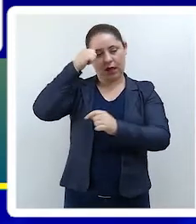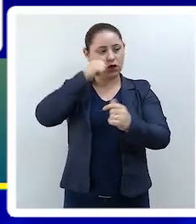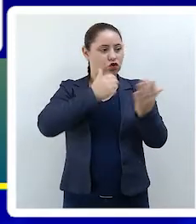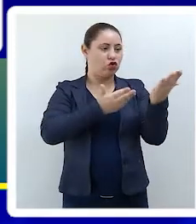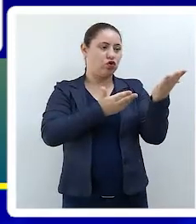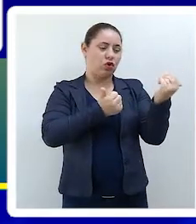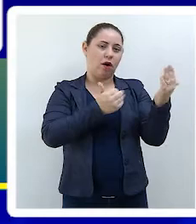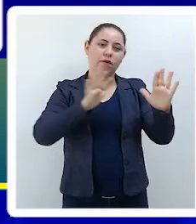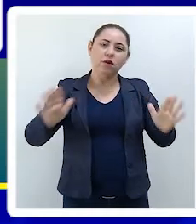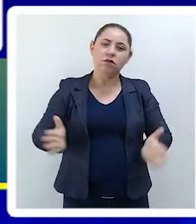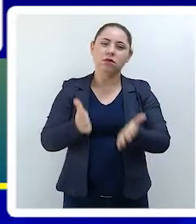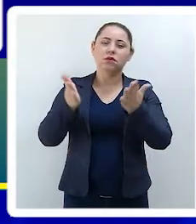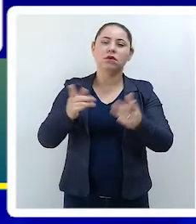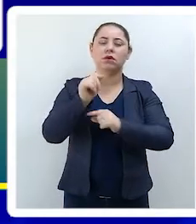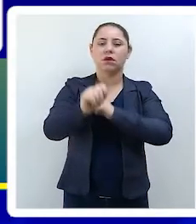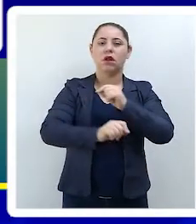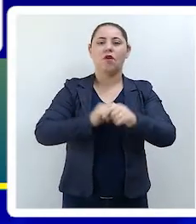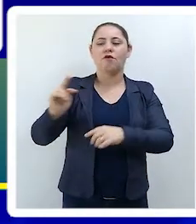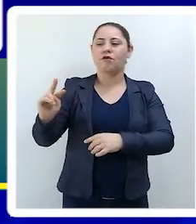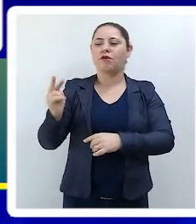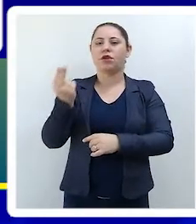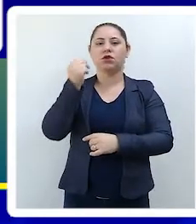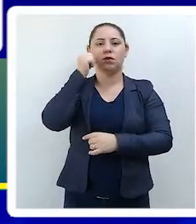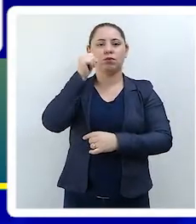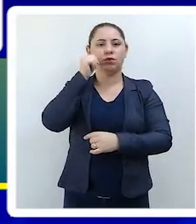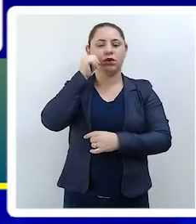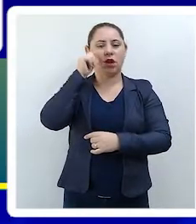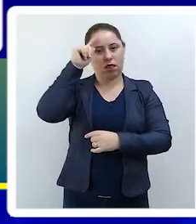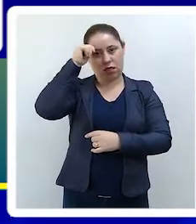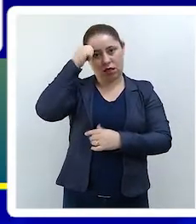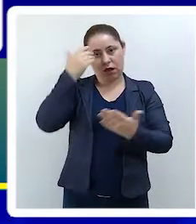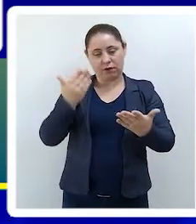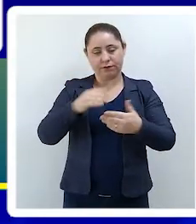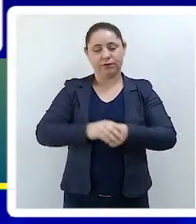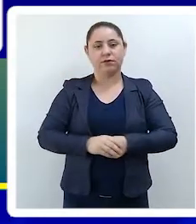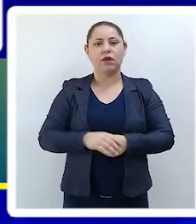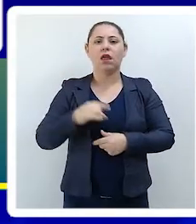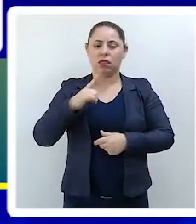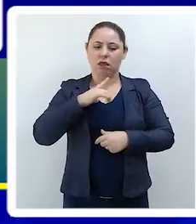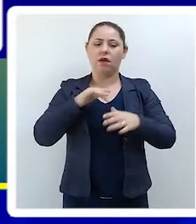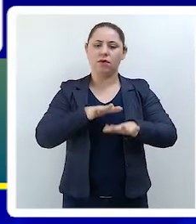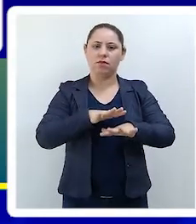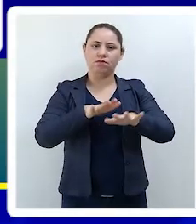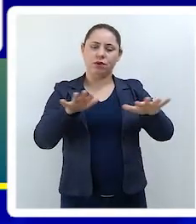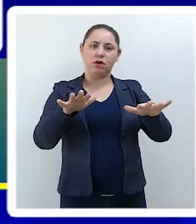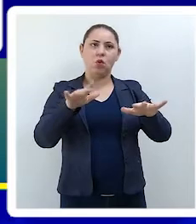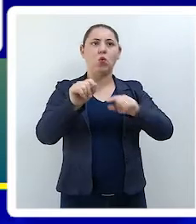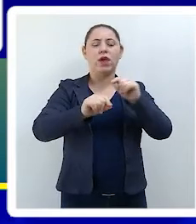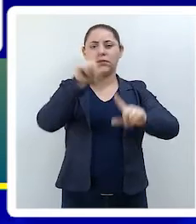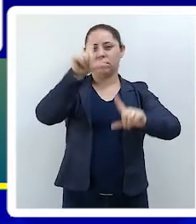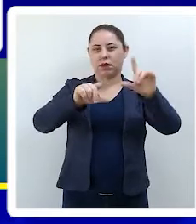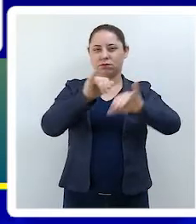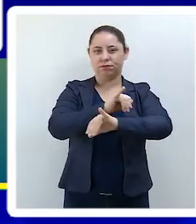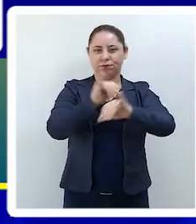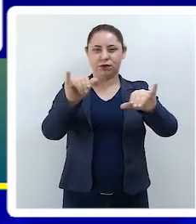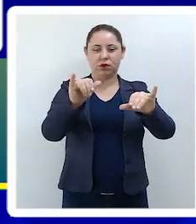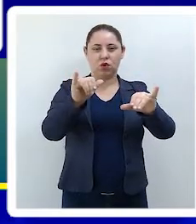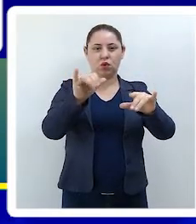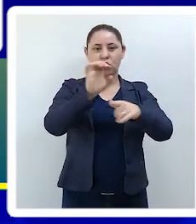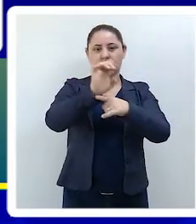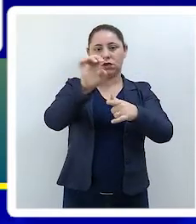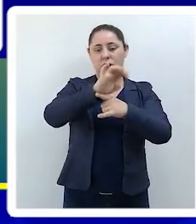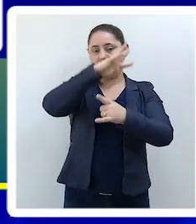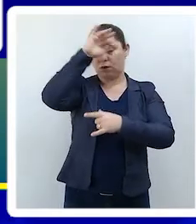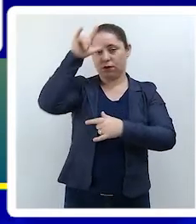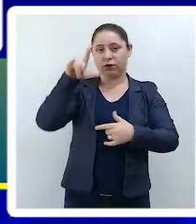e meninas com o estímulo e valorização da mulher negra. Nós tivemos uma campanha publicitária que foi feita em